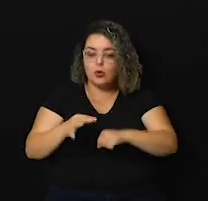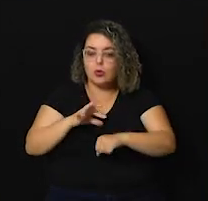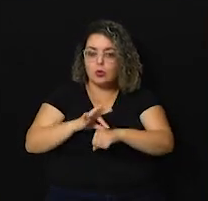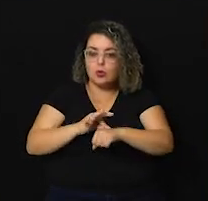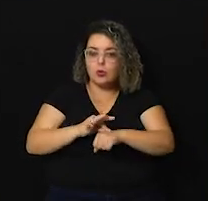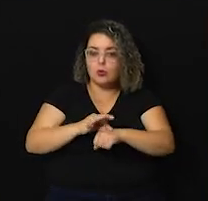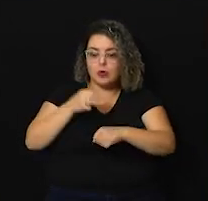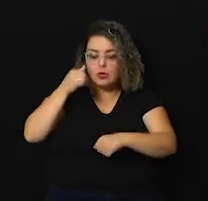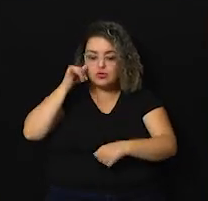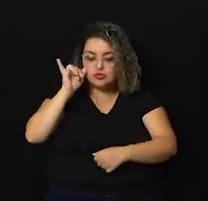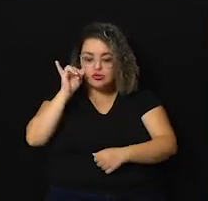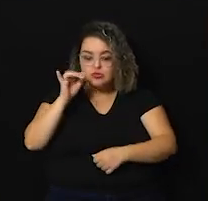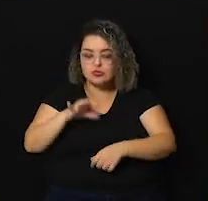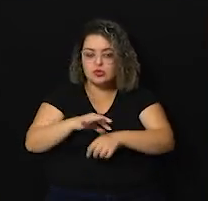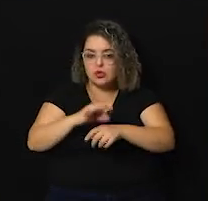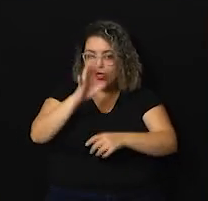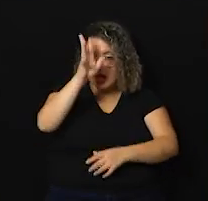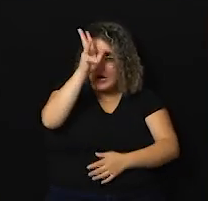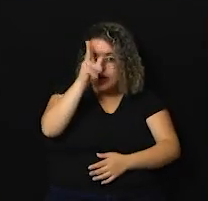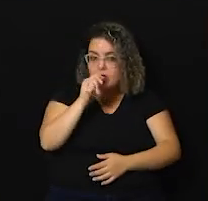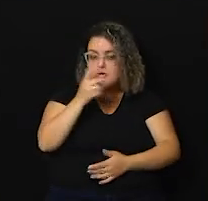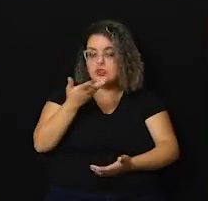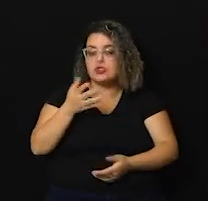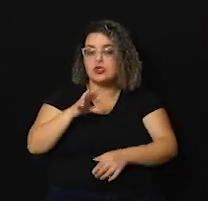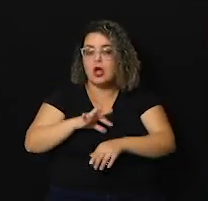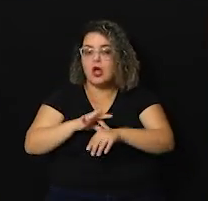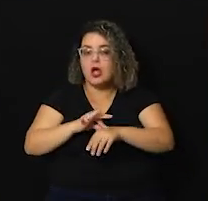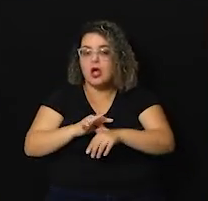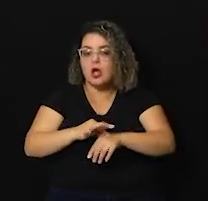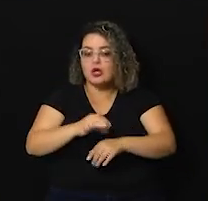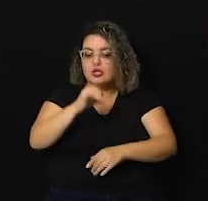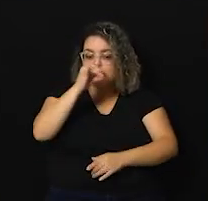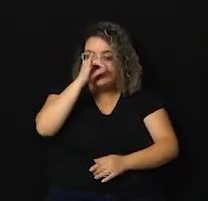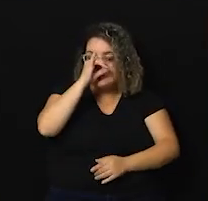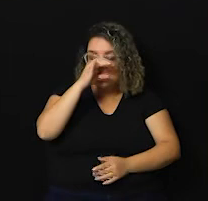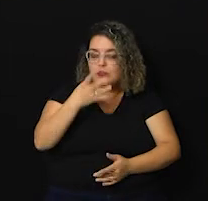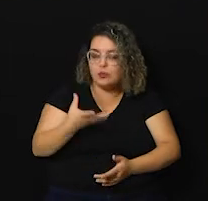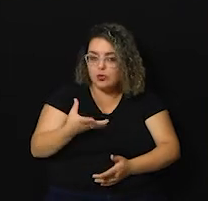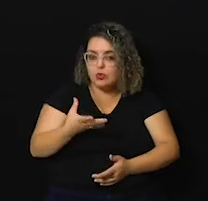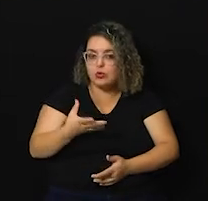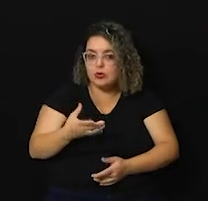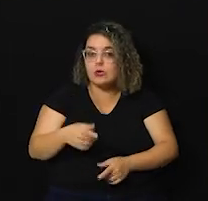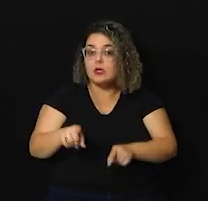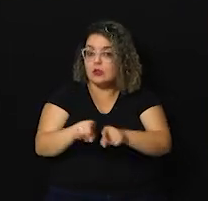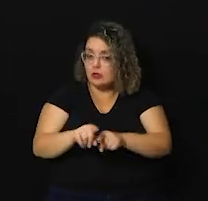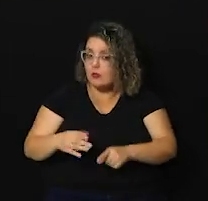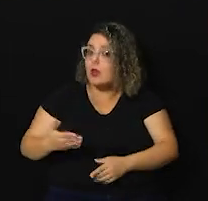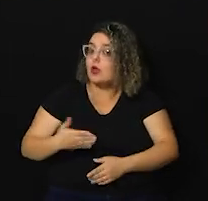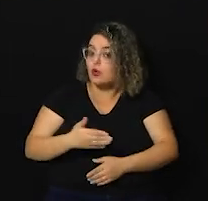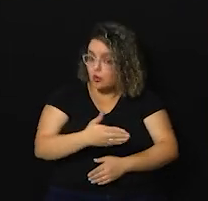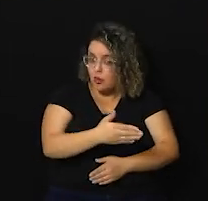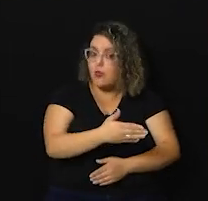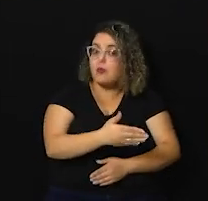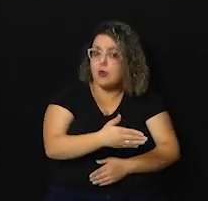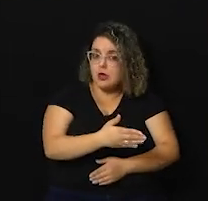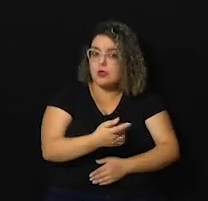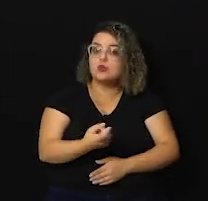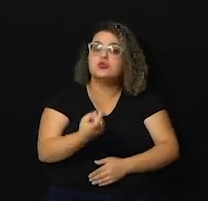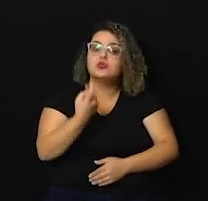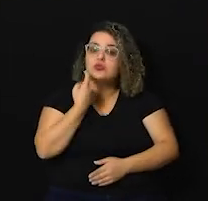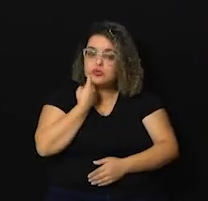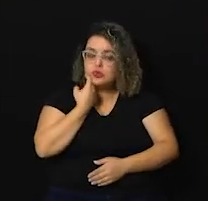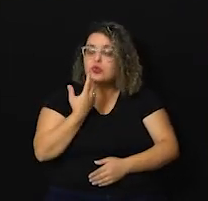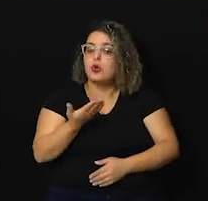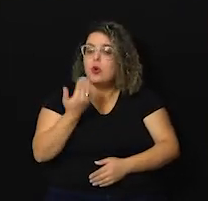de vaca, quando você come a carne de galinha, quando você come a carne de porco, e mesmo o peixe de viveiro,